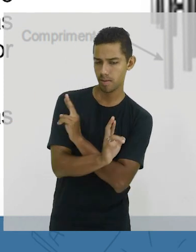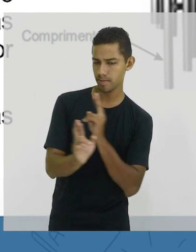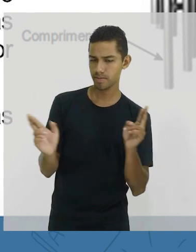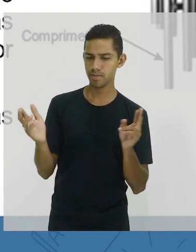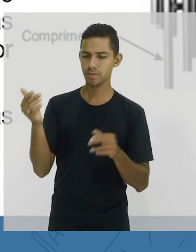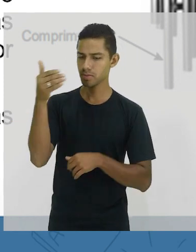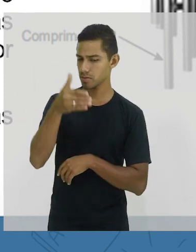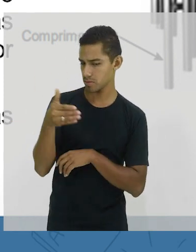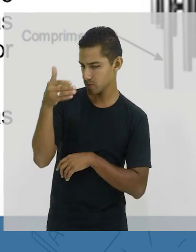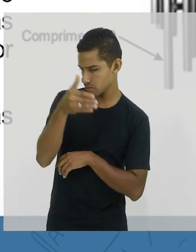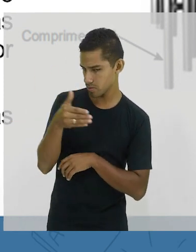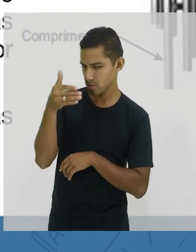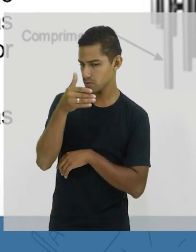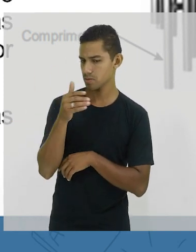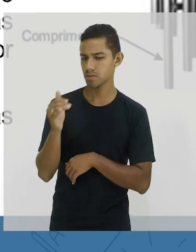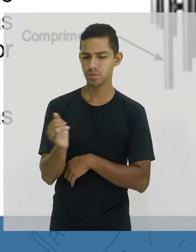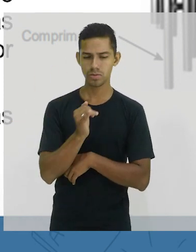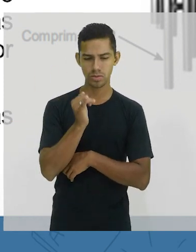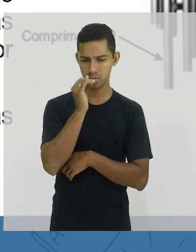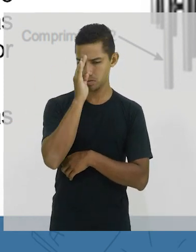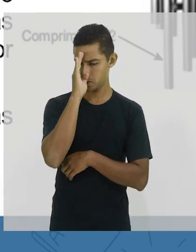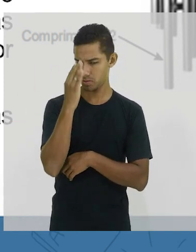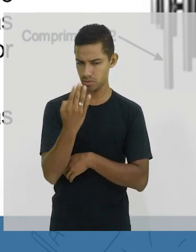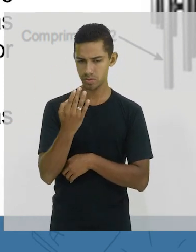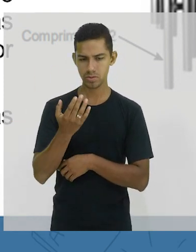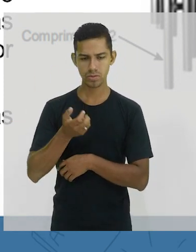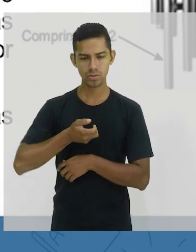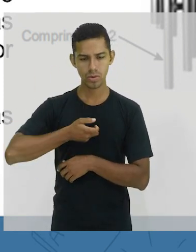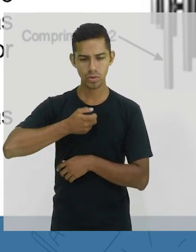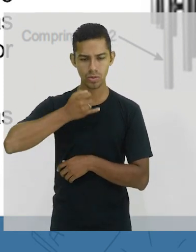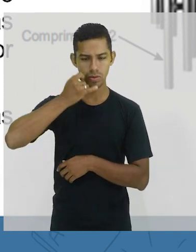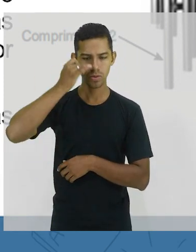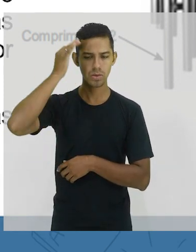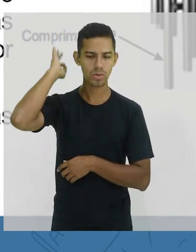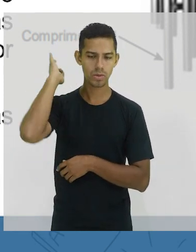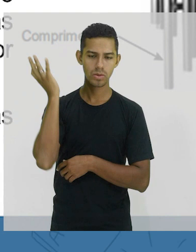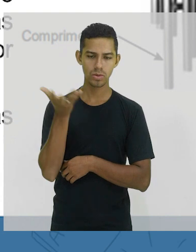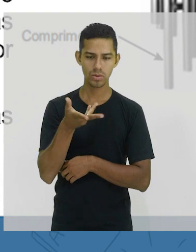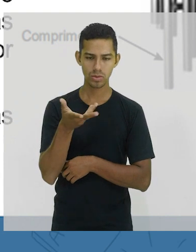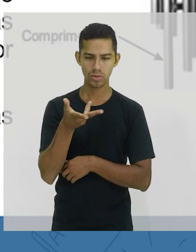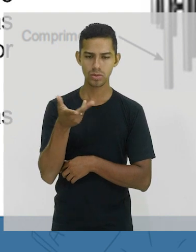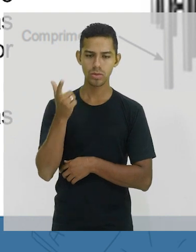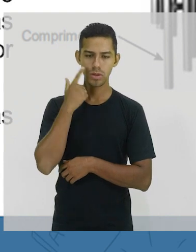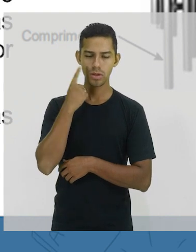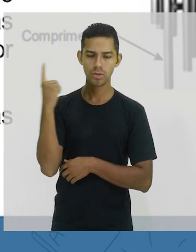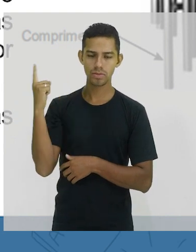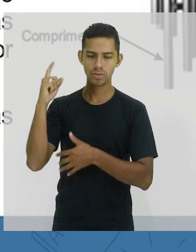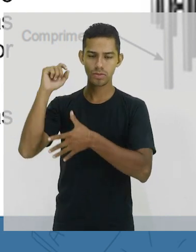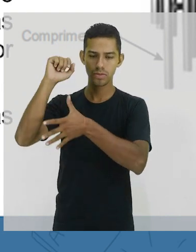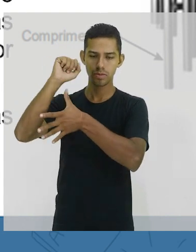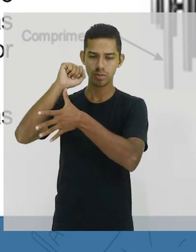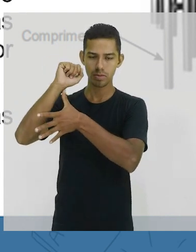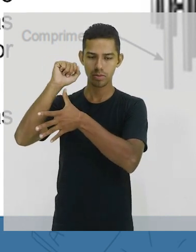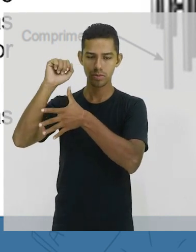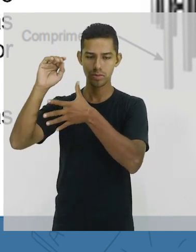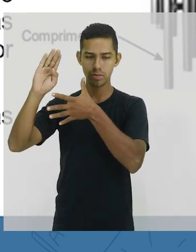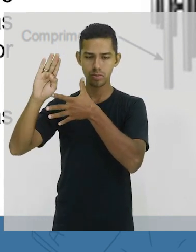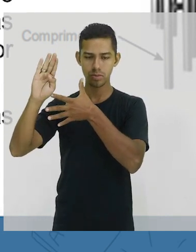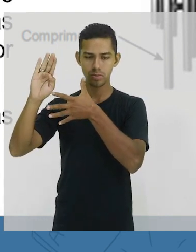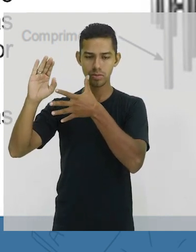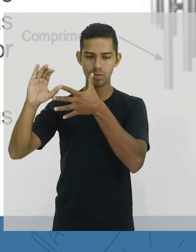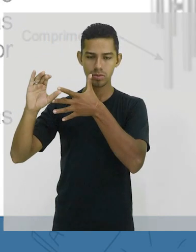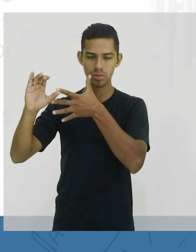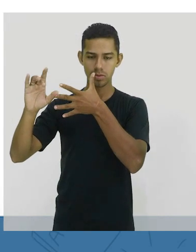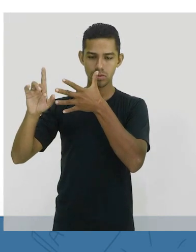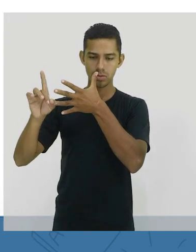fundamentais e entre as velocidades de propagação são respectivamente. Então tem aí as relações de frequência